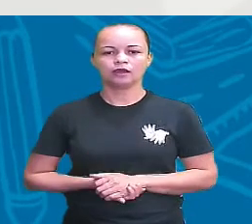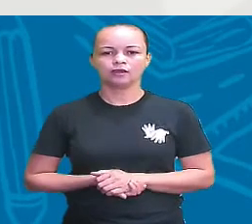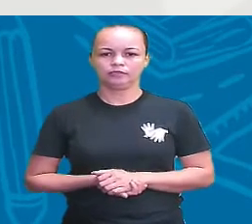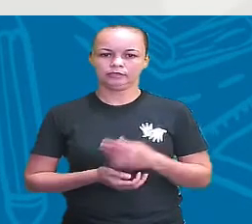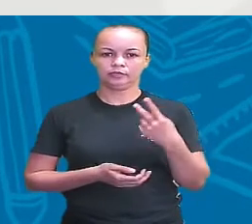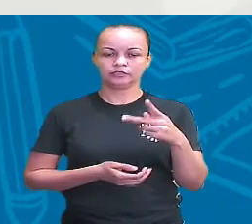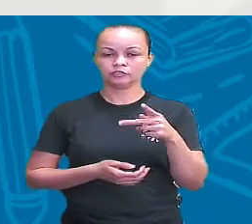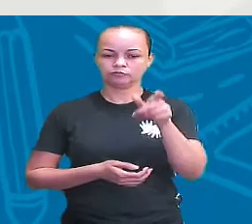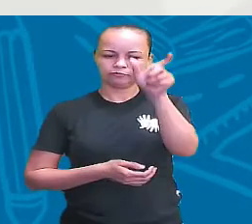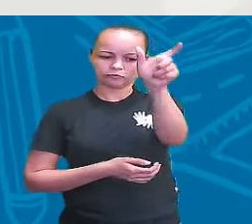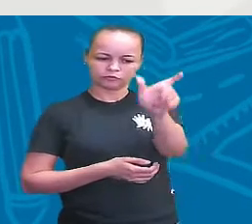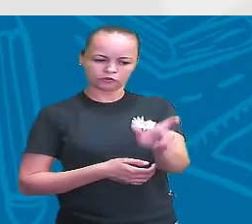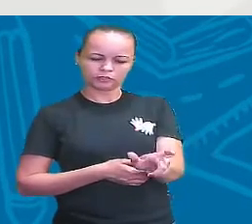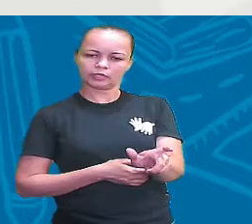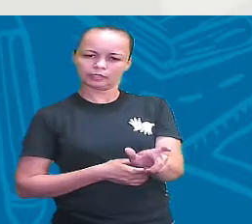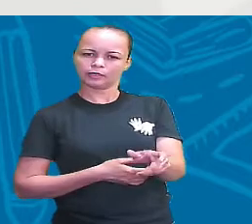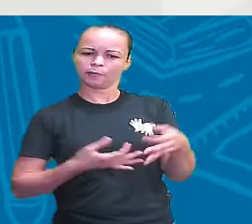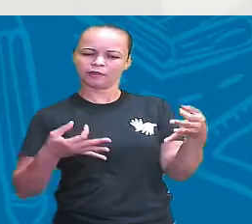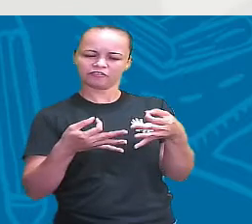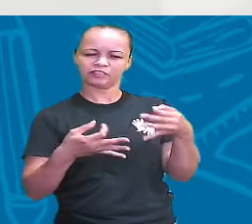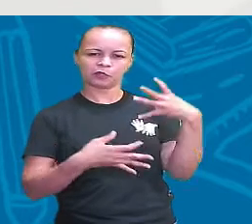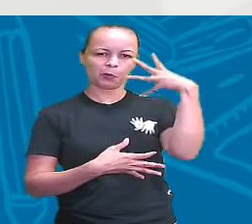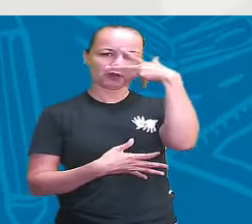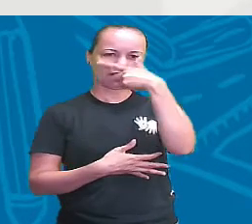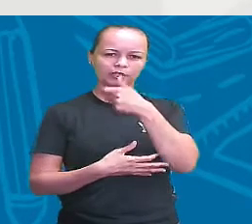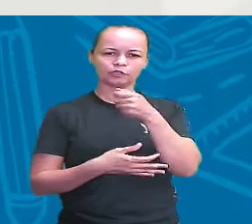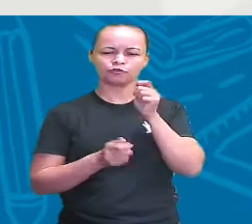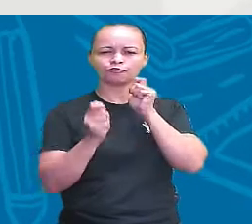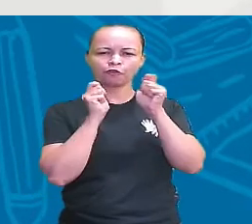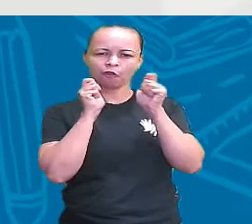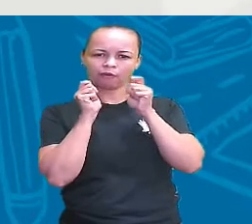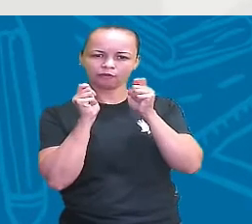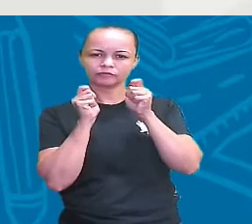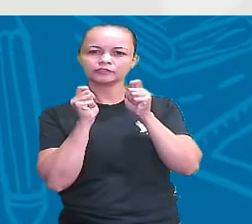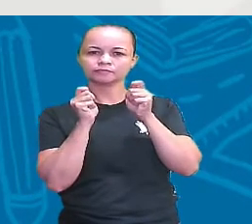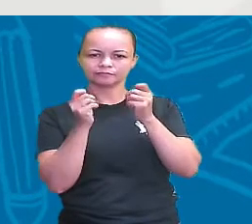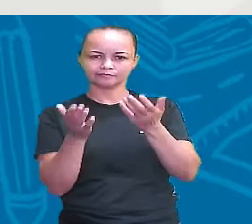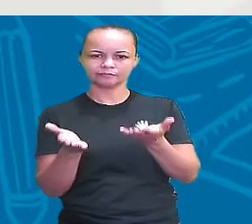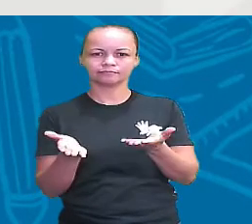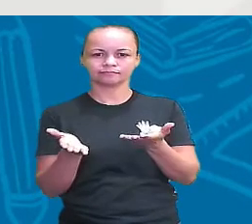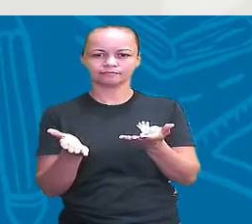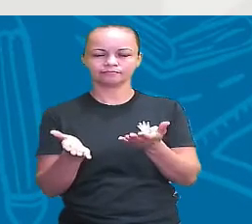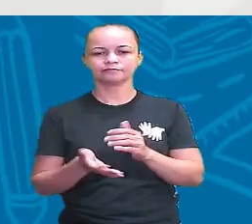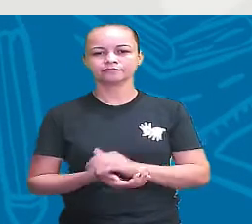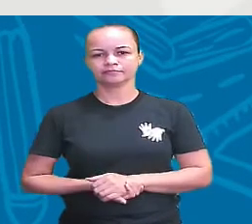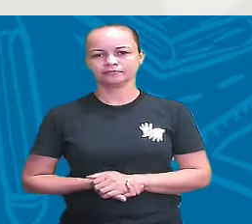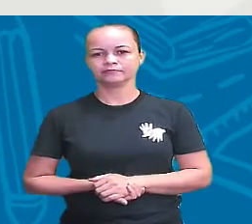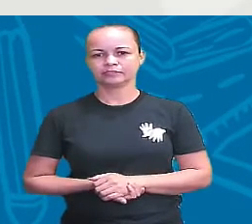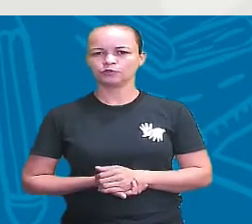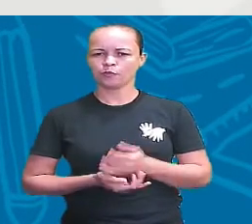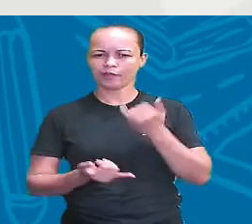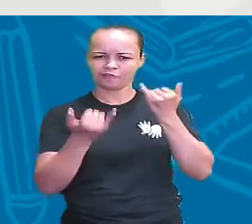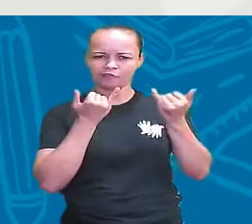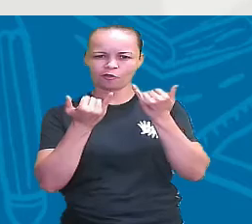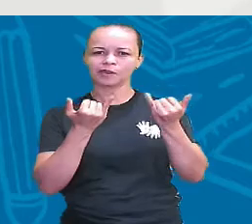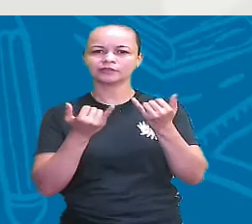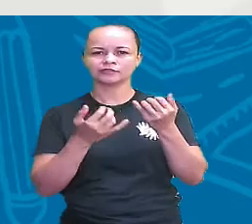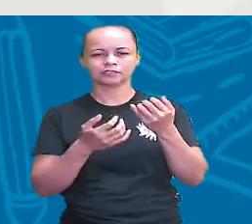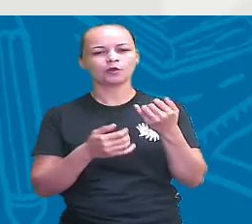gerou quem é você? Essa perfeição, essa coisa linda, fofa, cuti-cuti. Dê que informação valiosa,